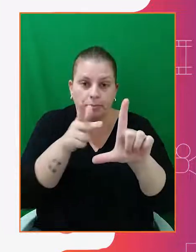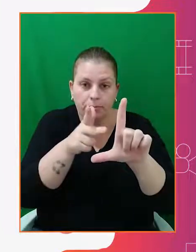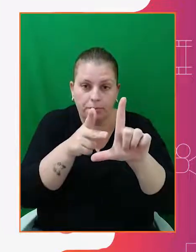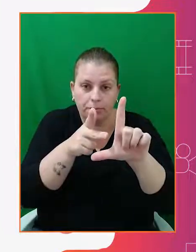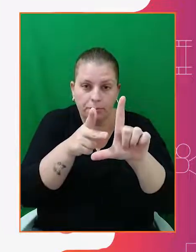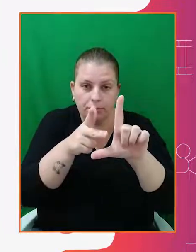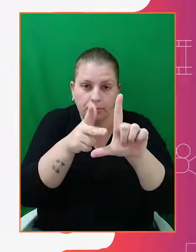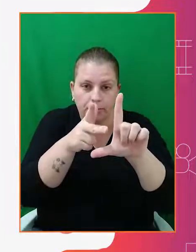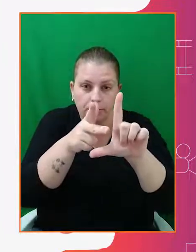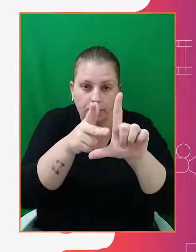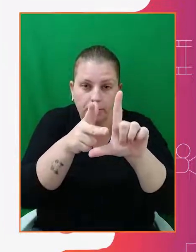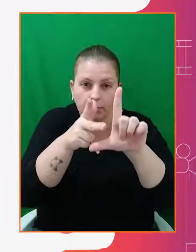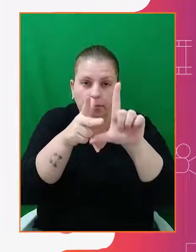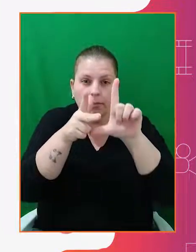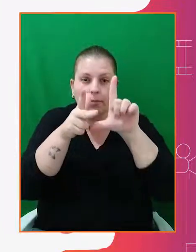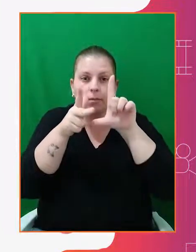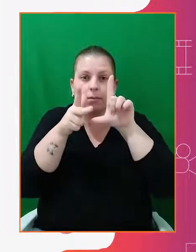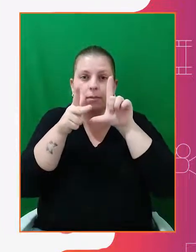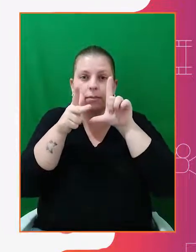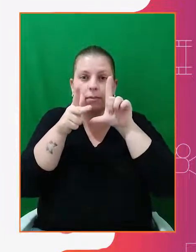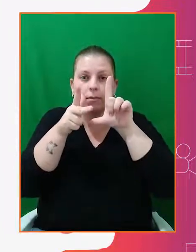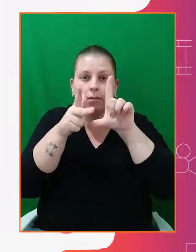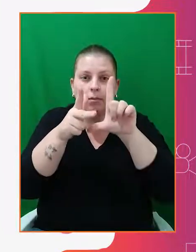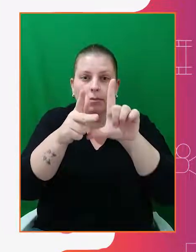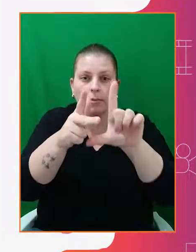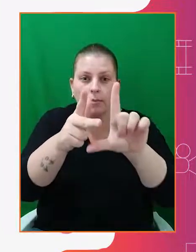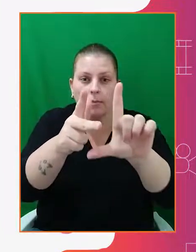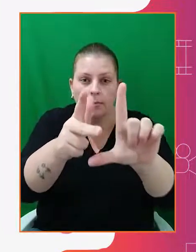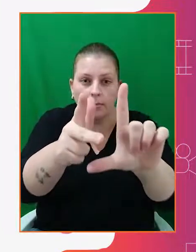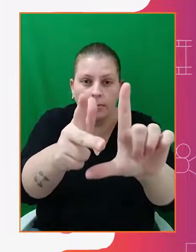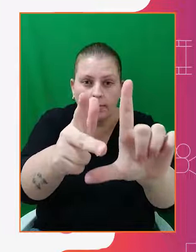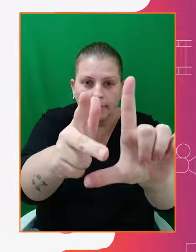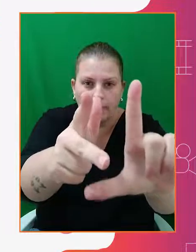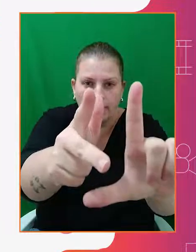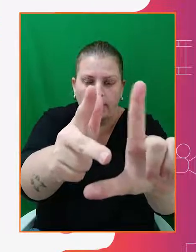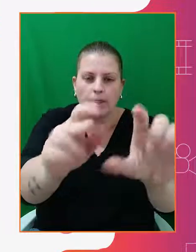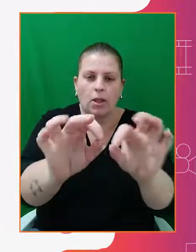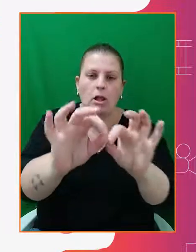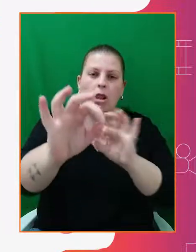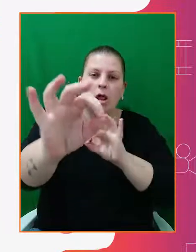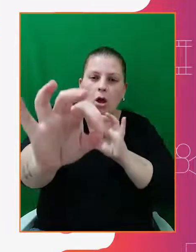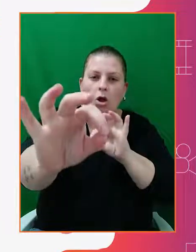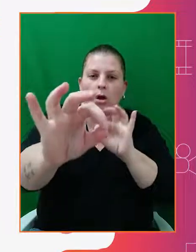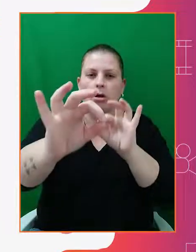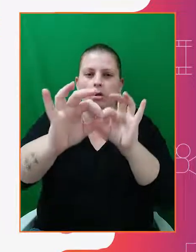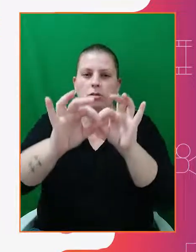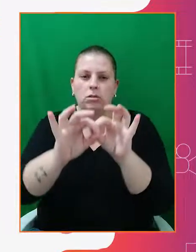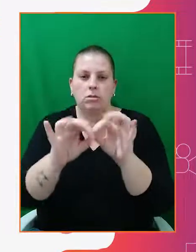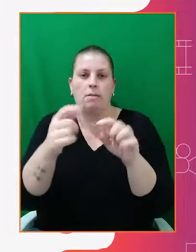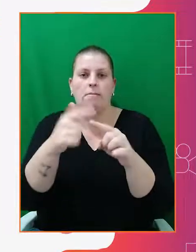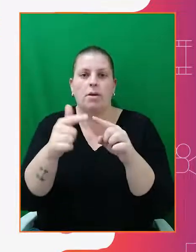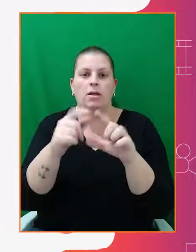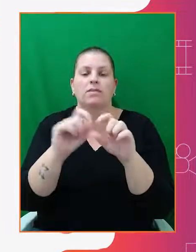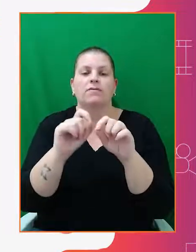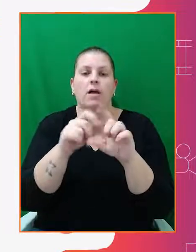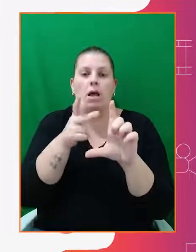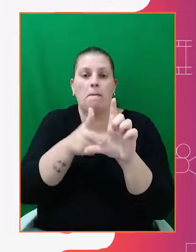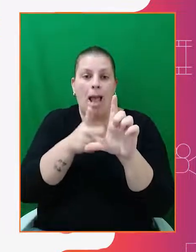a impressão de aproximação, mas ele não vai mexer a câmera. E ele dá uma impressão de intensidade ao